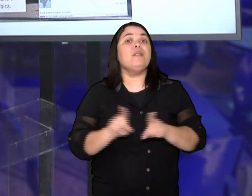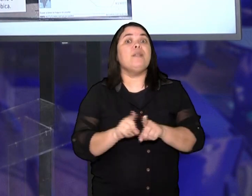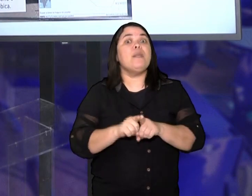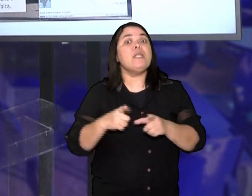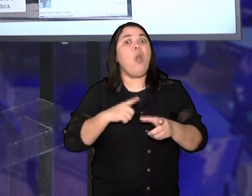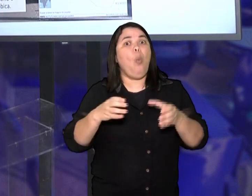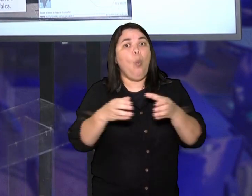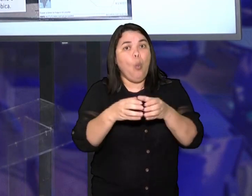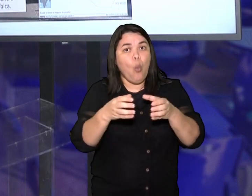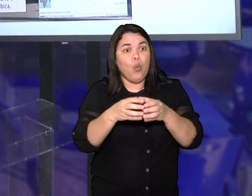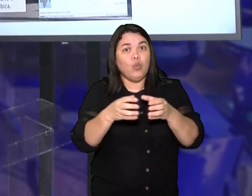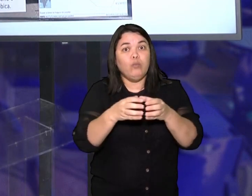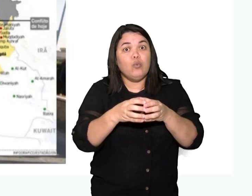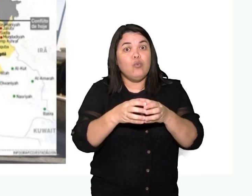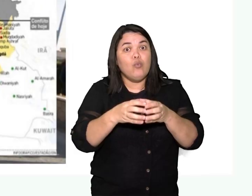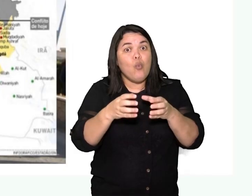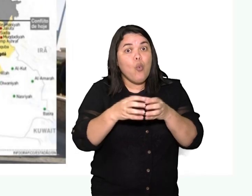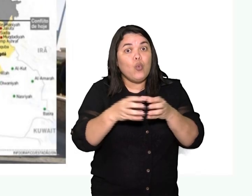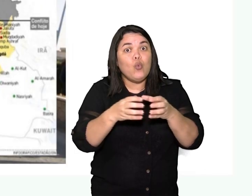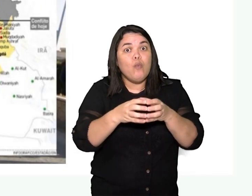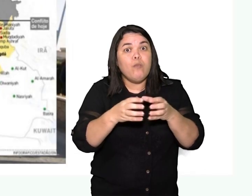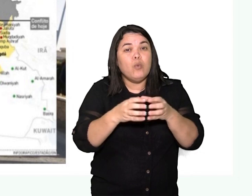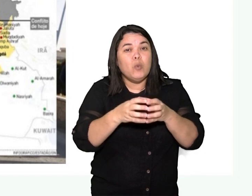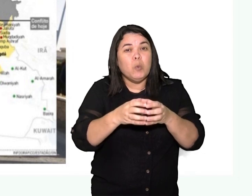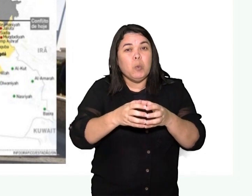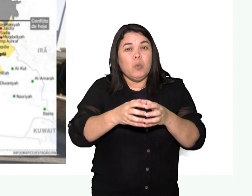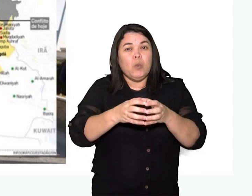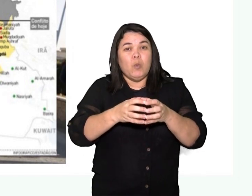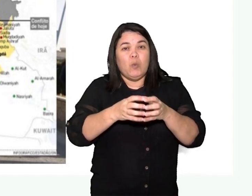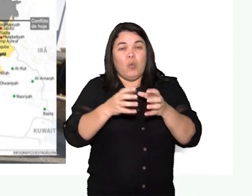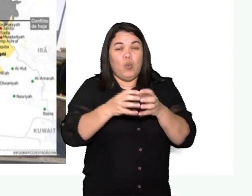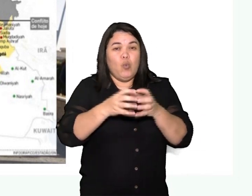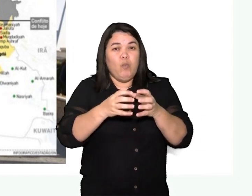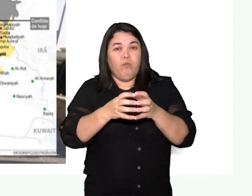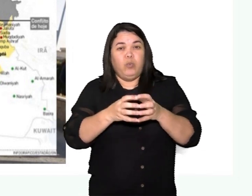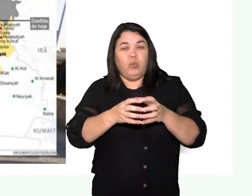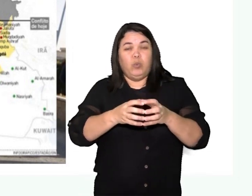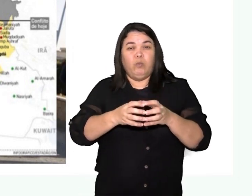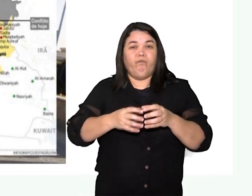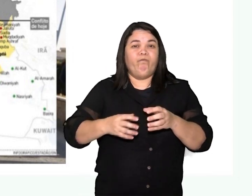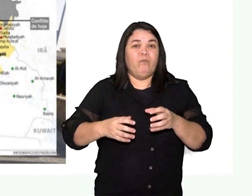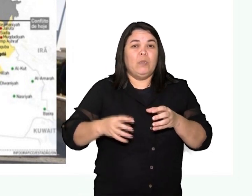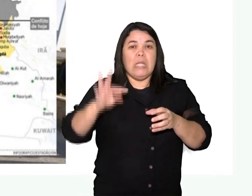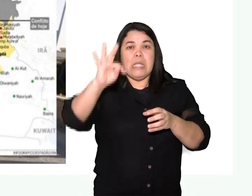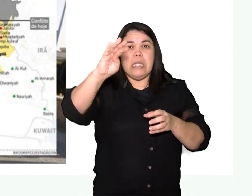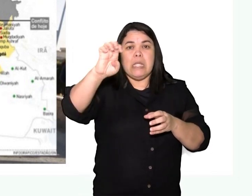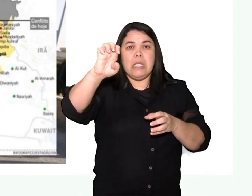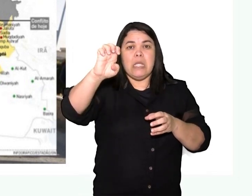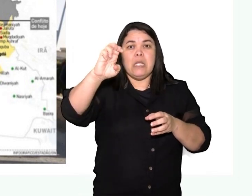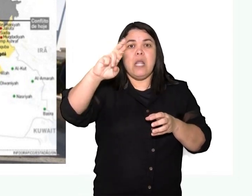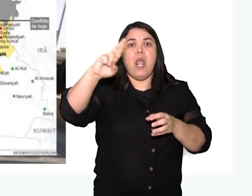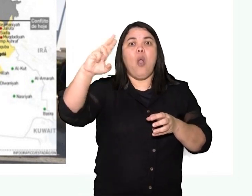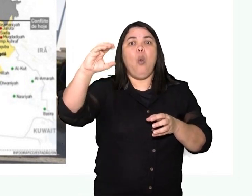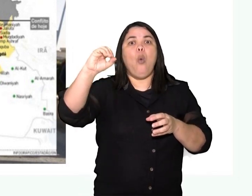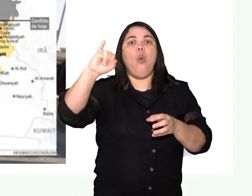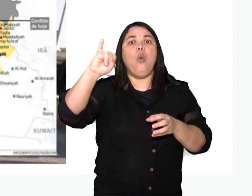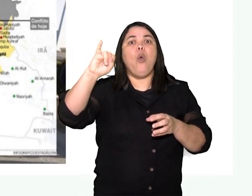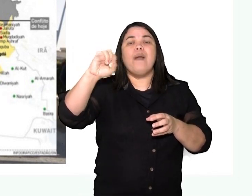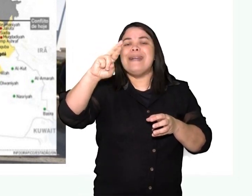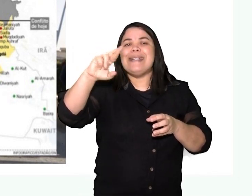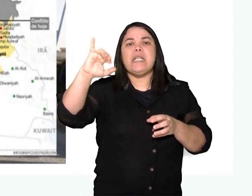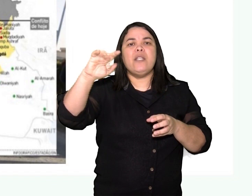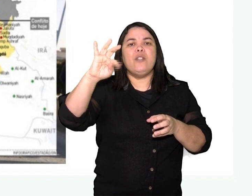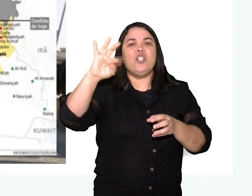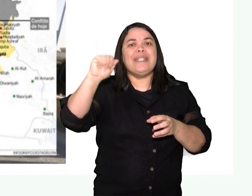hoje considerado o maior grupo terrorista do mundo, o grupo mais radical terrorista do mundo, que é o Estado Islâmico,